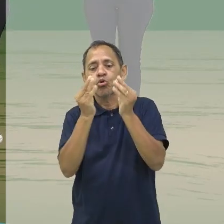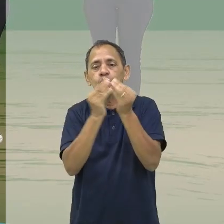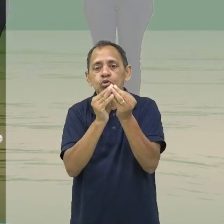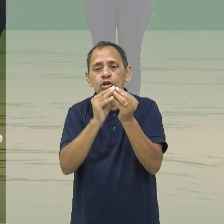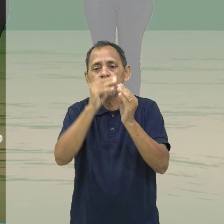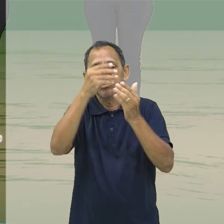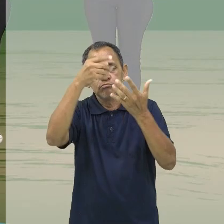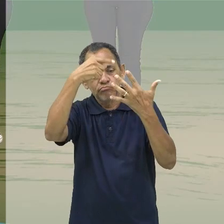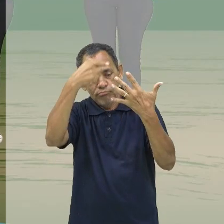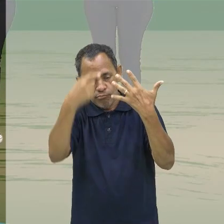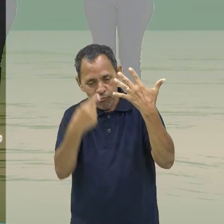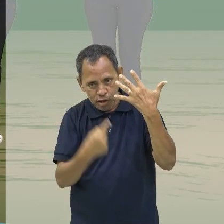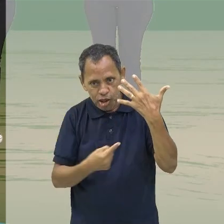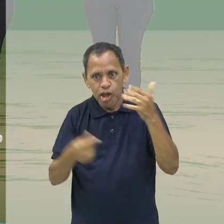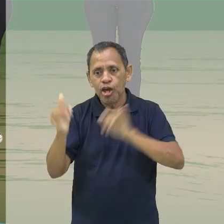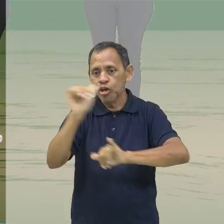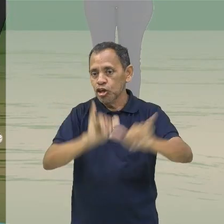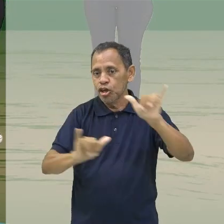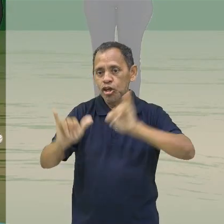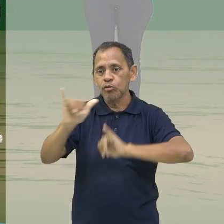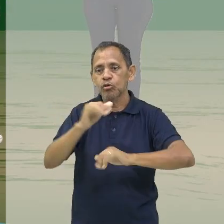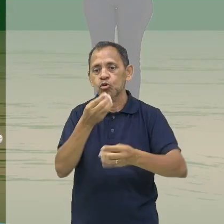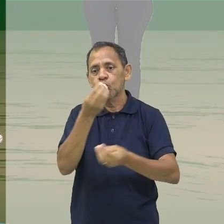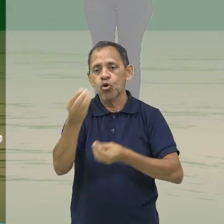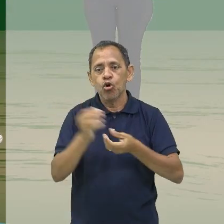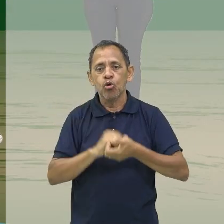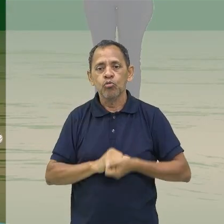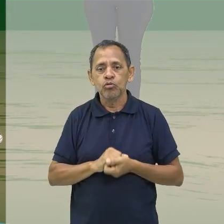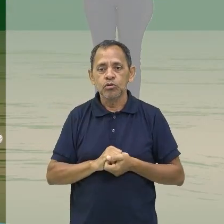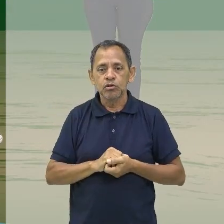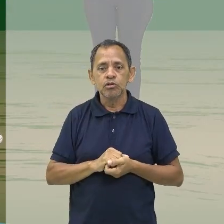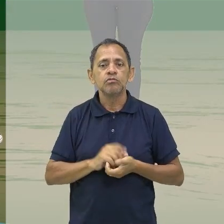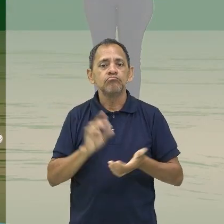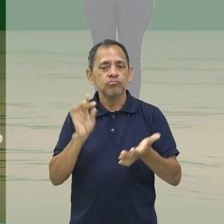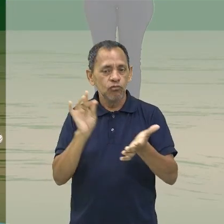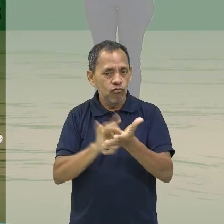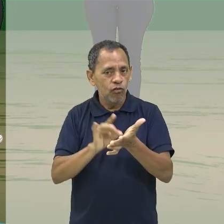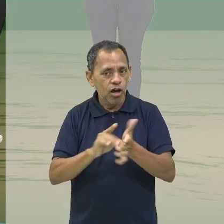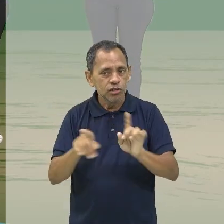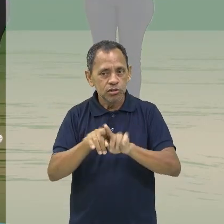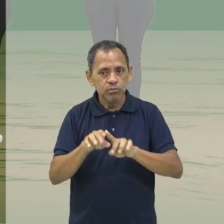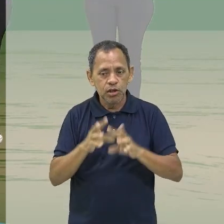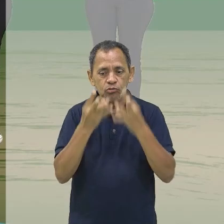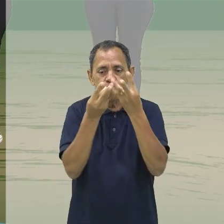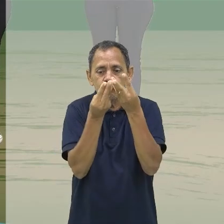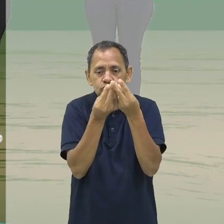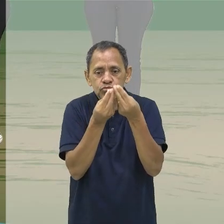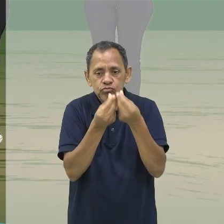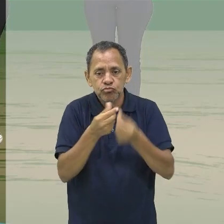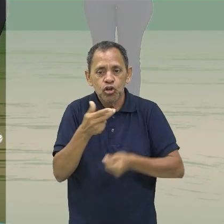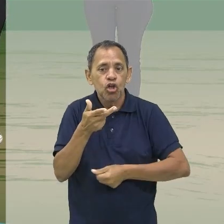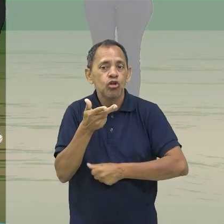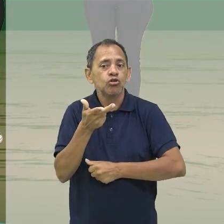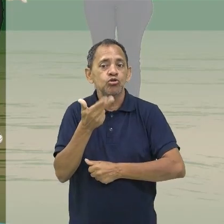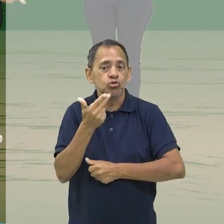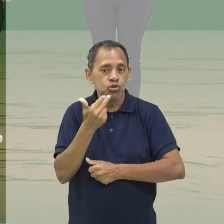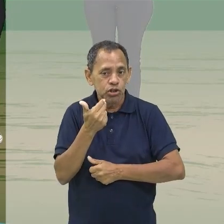esses componentes químicos, eles estão totalmente dissolvidos, tá? Que são os minerais, que